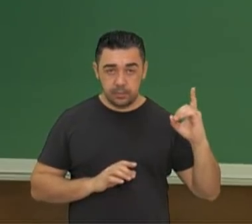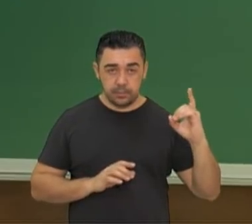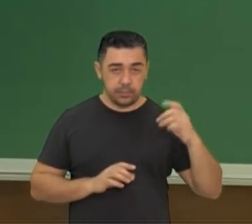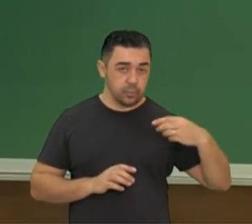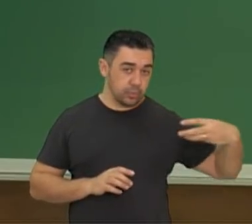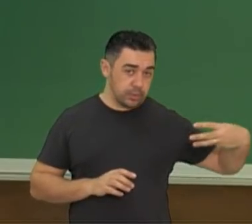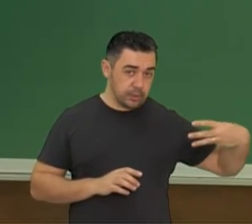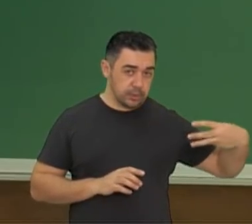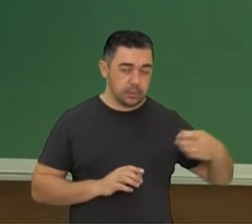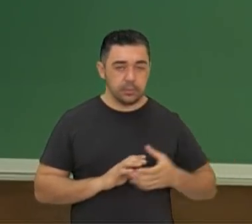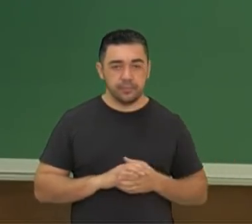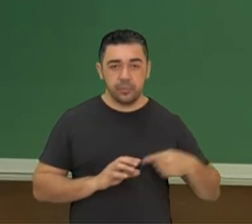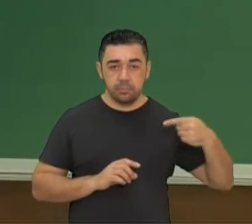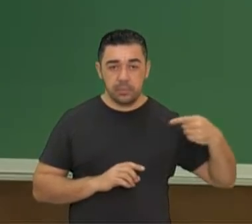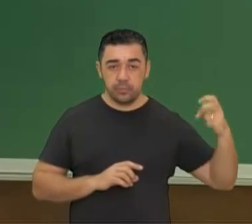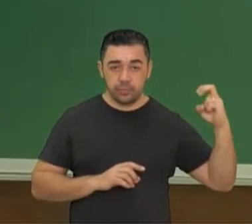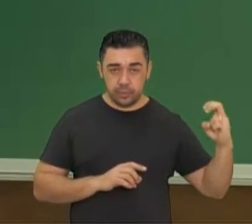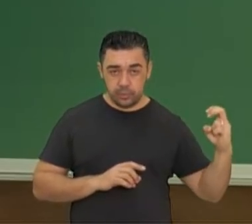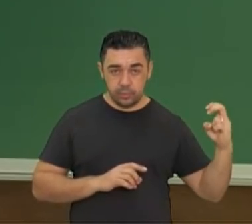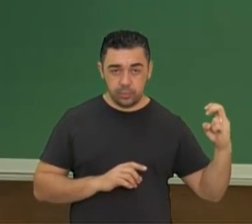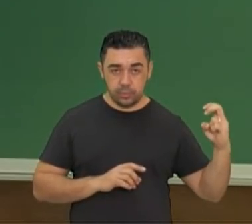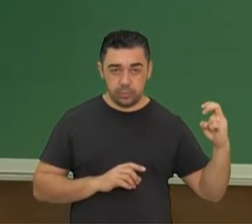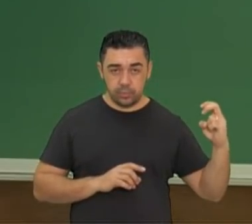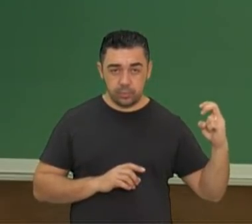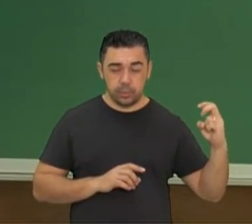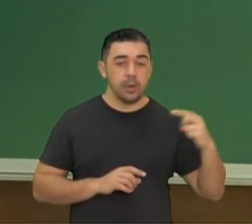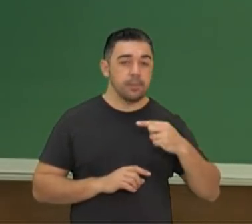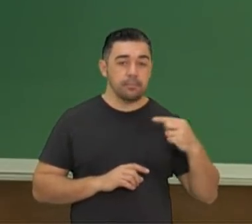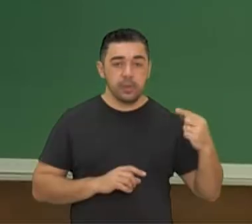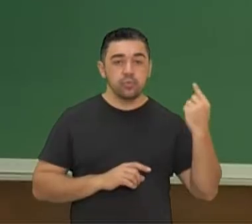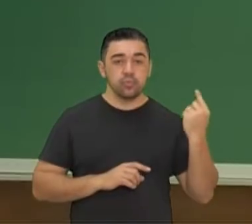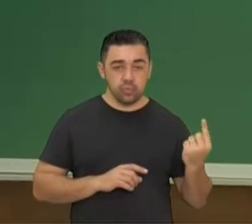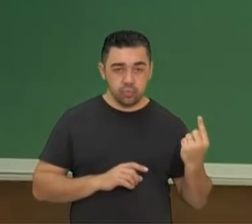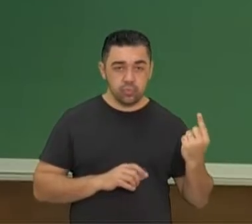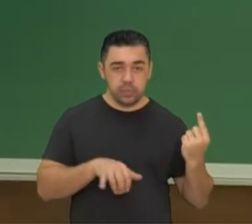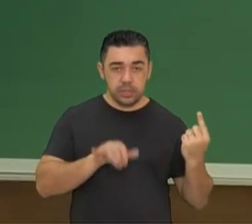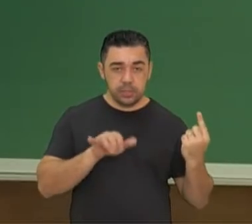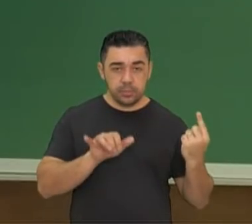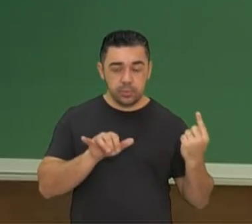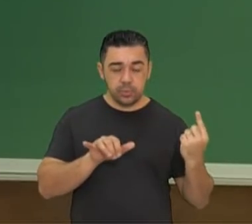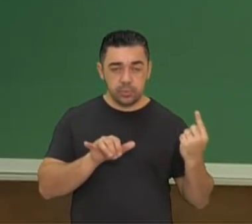na posição menos 5 para x e menos 1 para y.